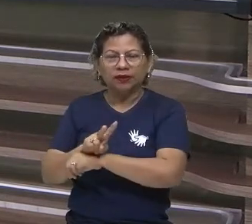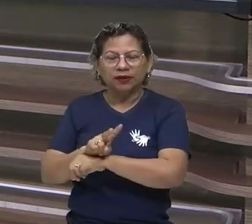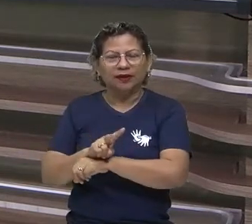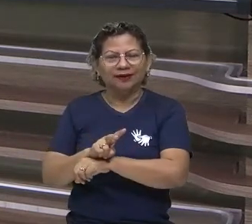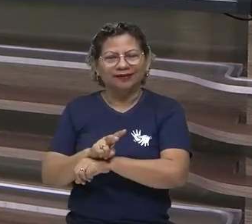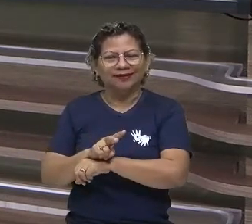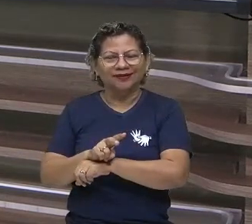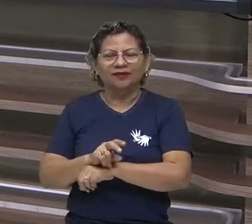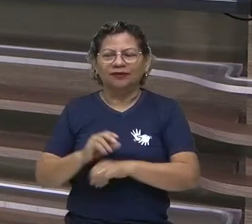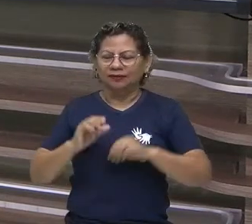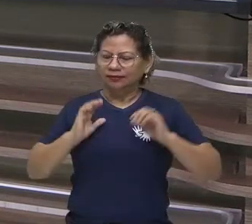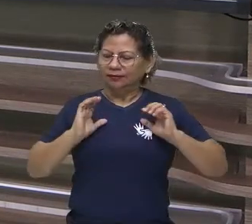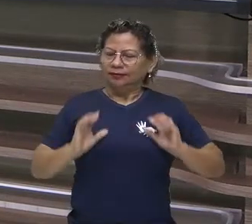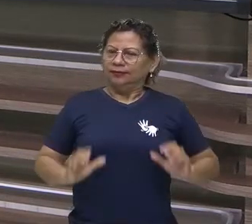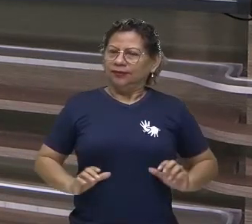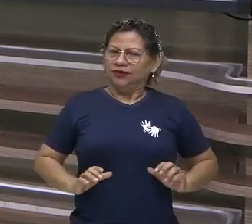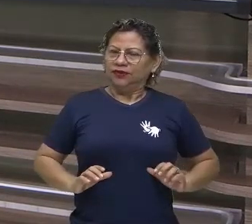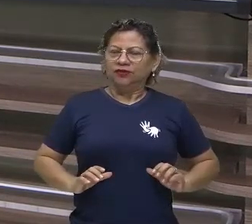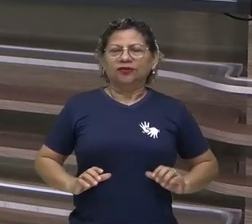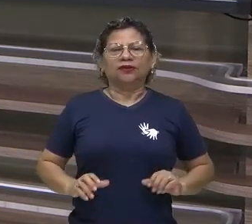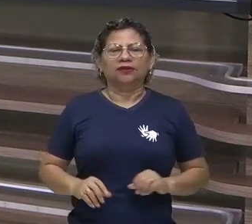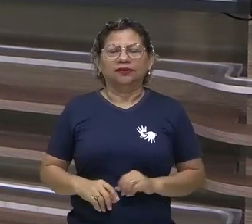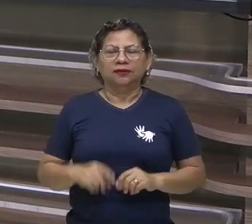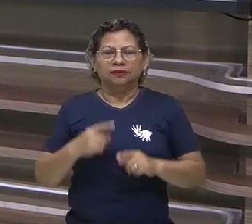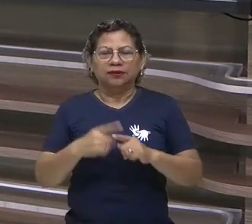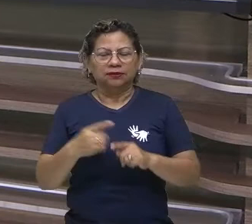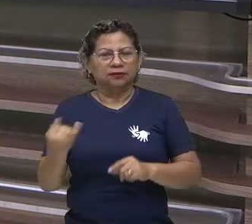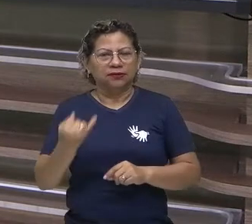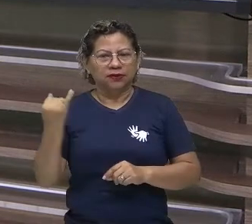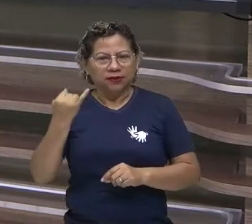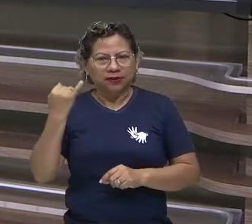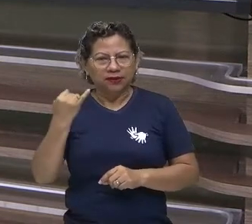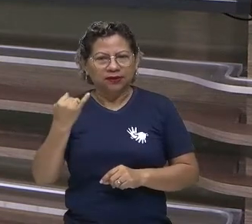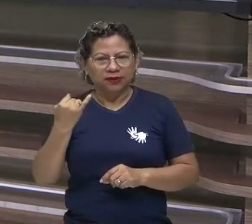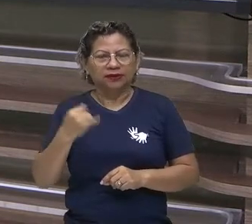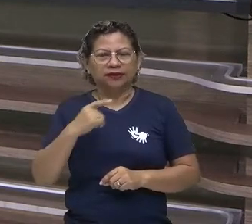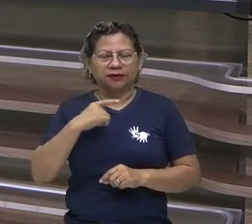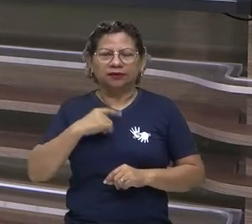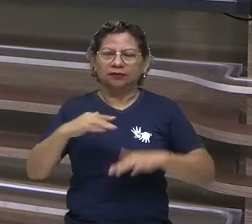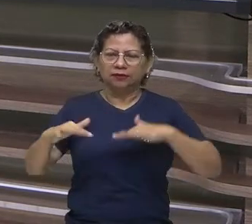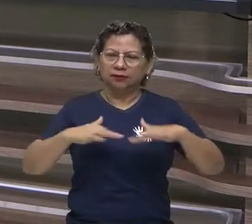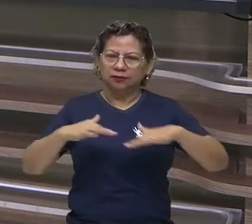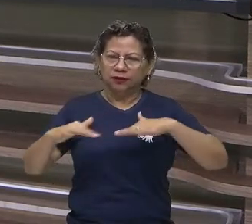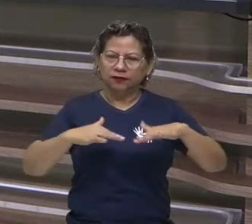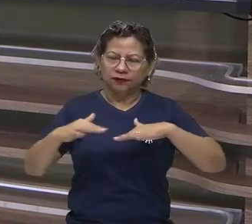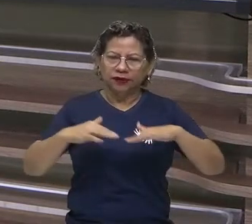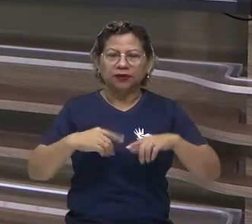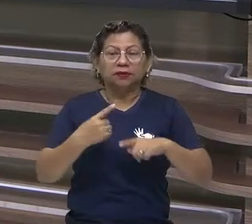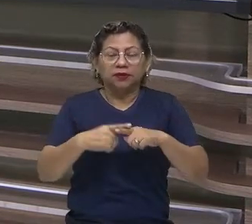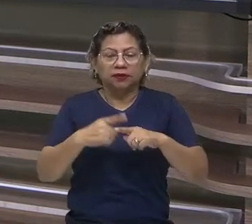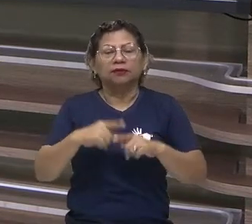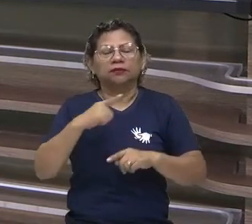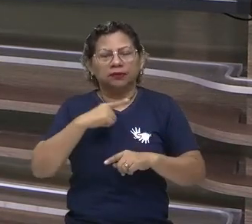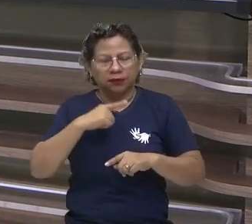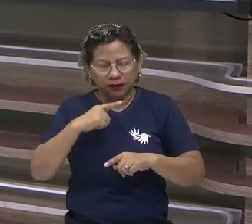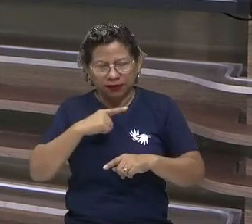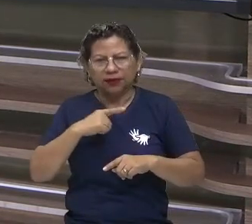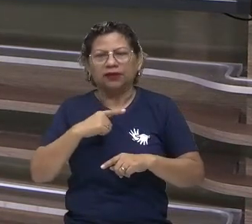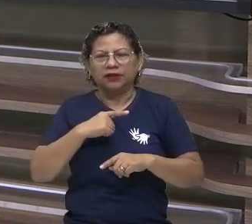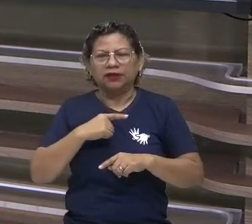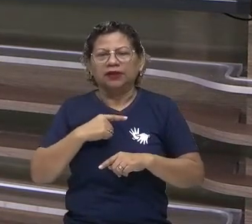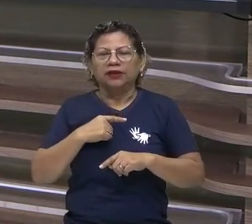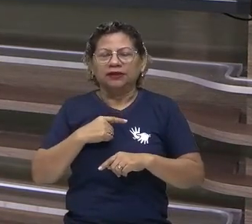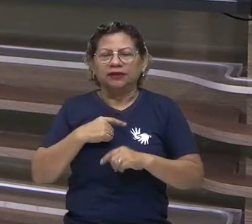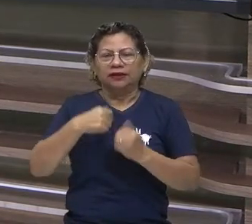sabe que nós temos ali as vértebras que são ossos irregulares que realizam movimentos porque tem articulação tem cartilagem